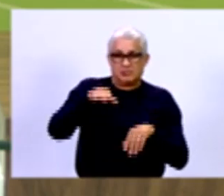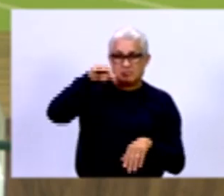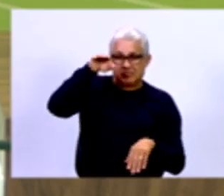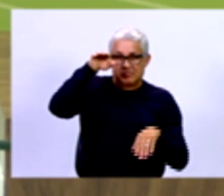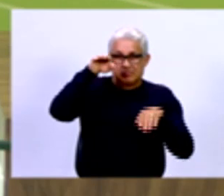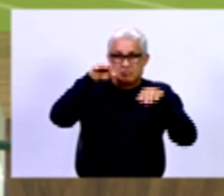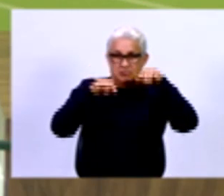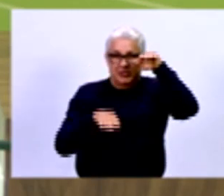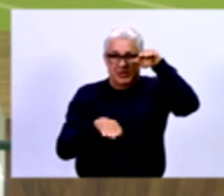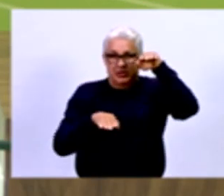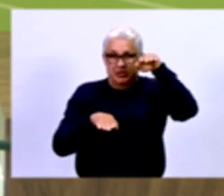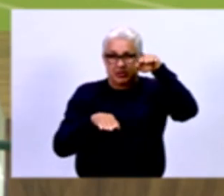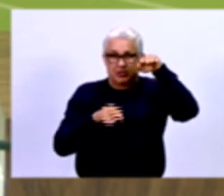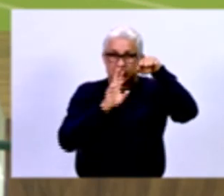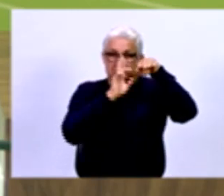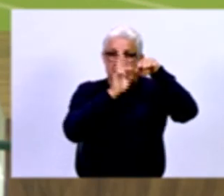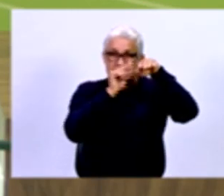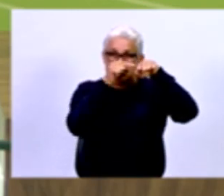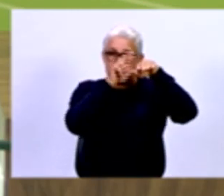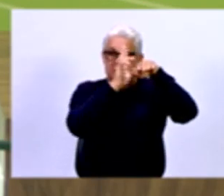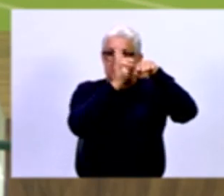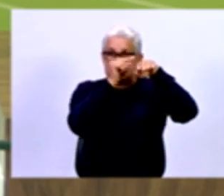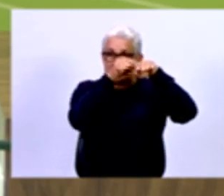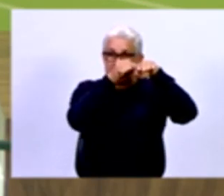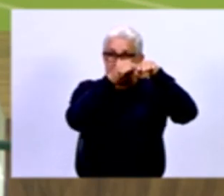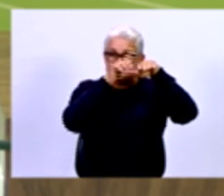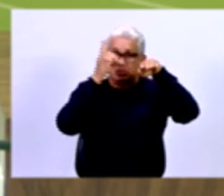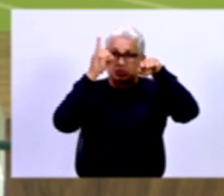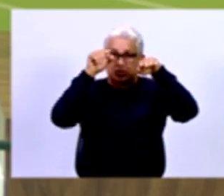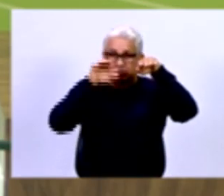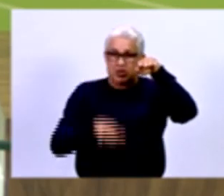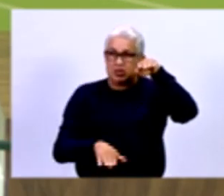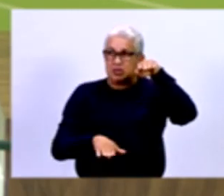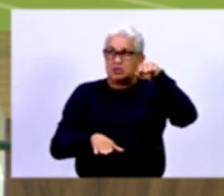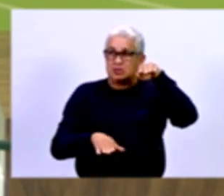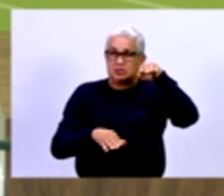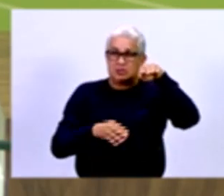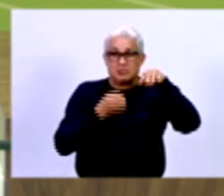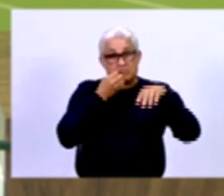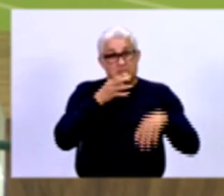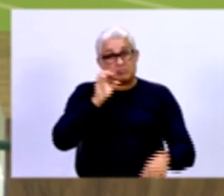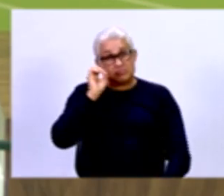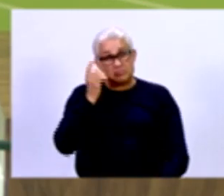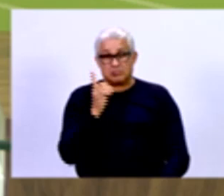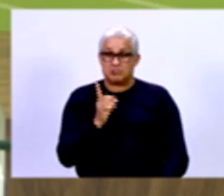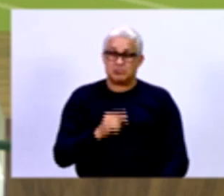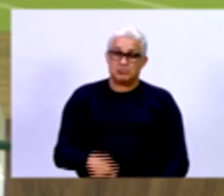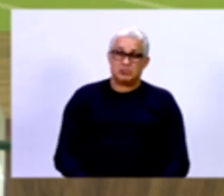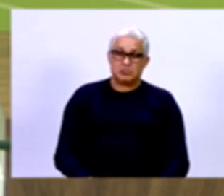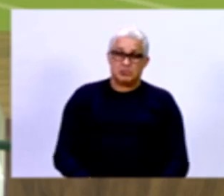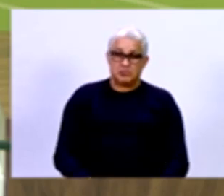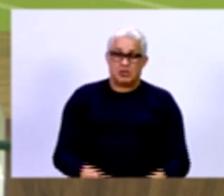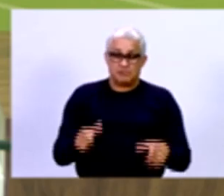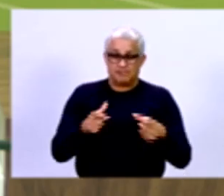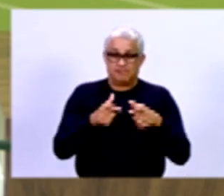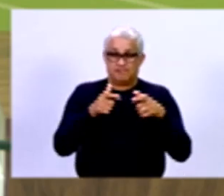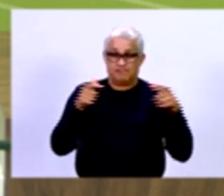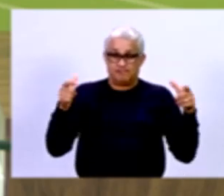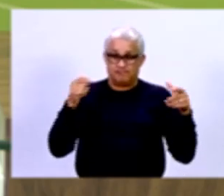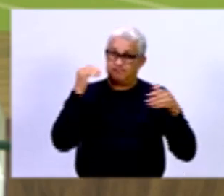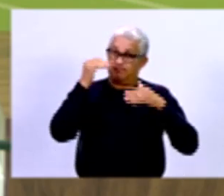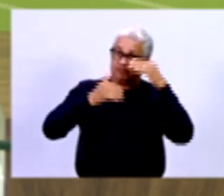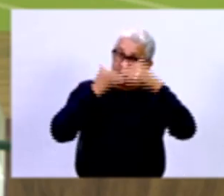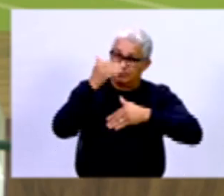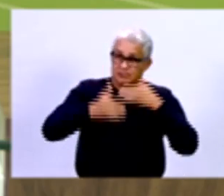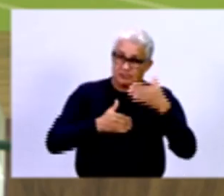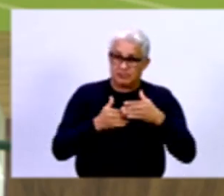para o real. Agora, é importante responder se isso é bom ou não, porque para a gente crescer no longo prazo, agora que a gente está nesse